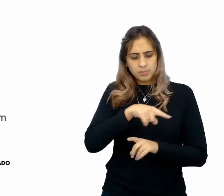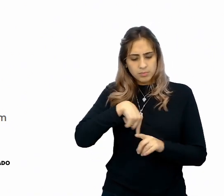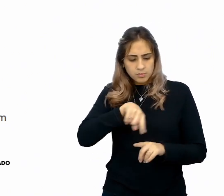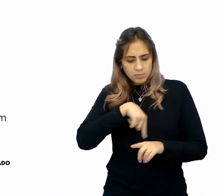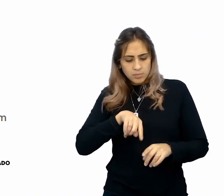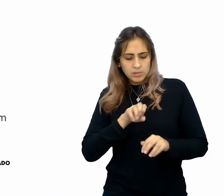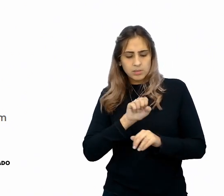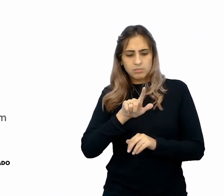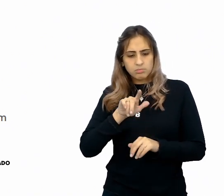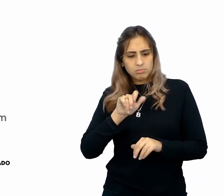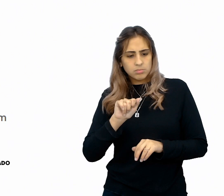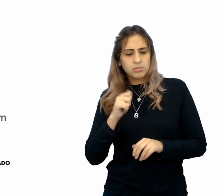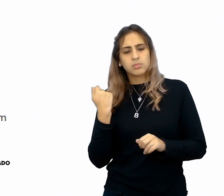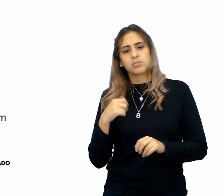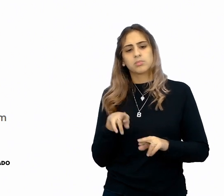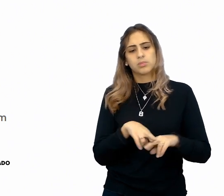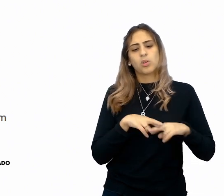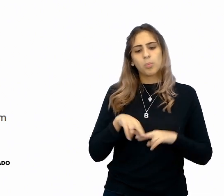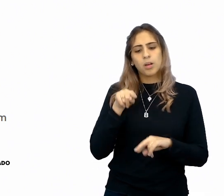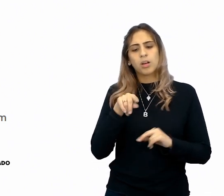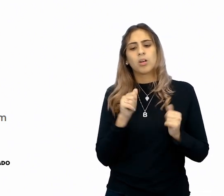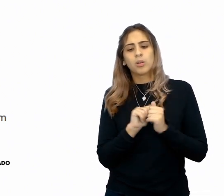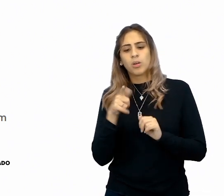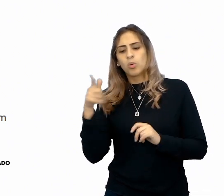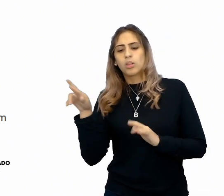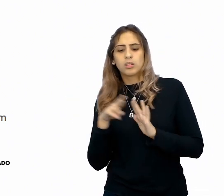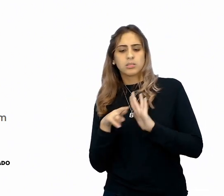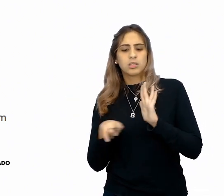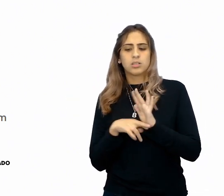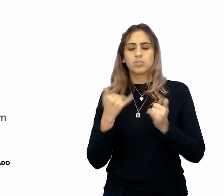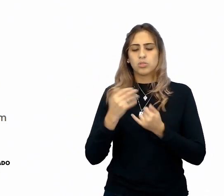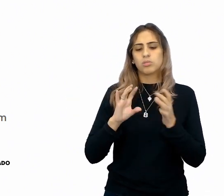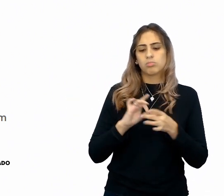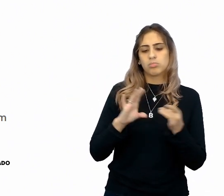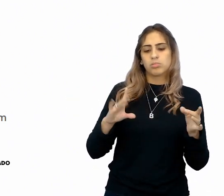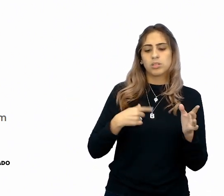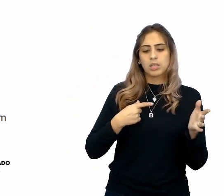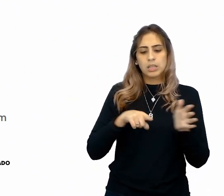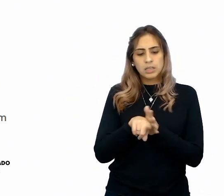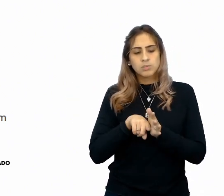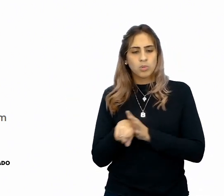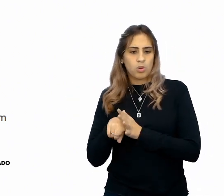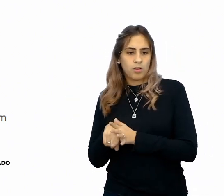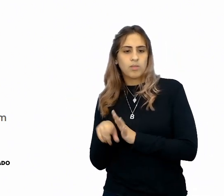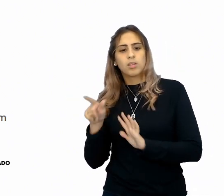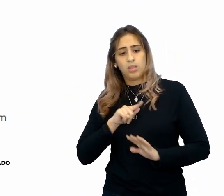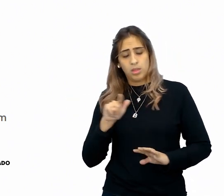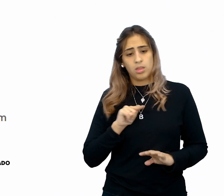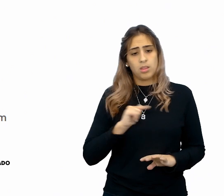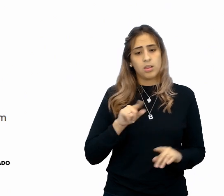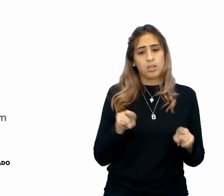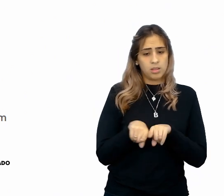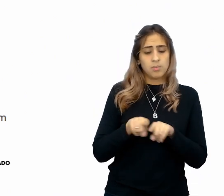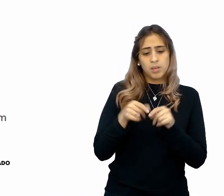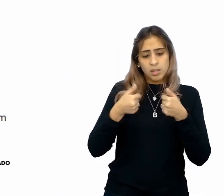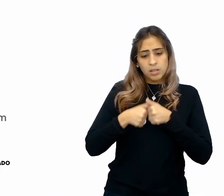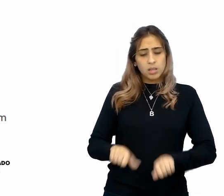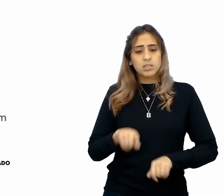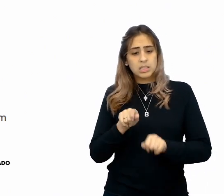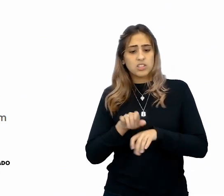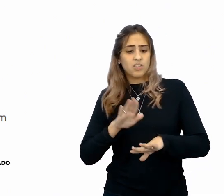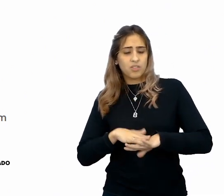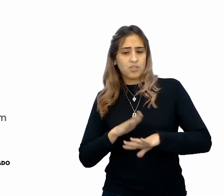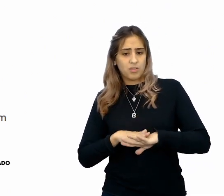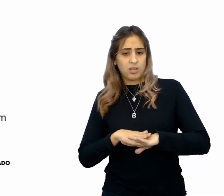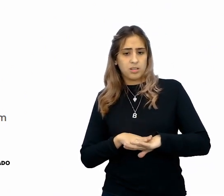sala, professor, retome com ele outras regras de jogos lidos e explorados e garanta que estejam fazendo